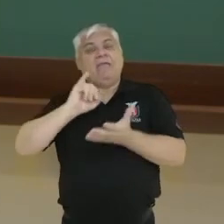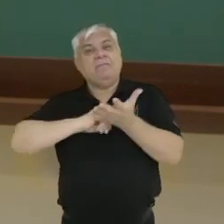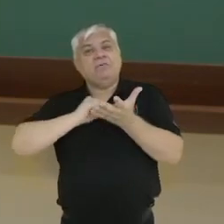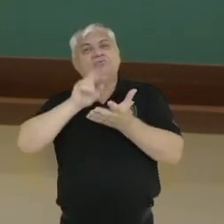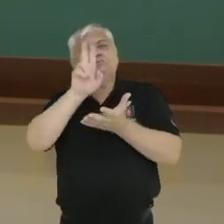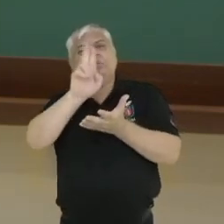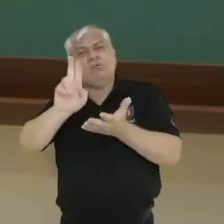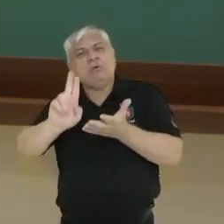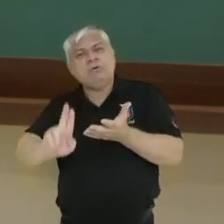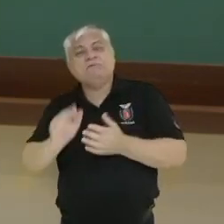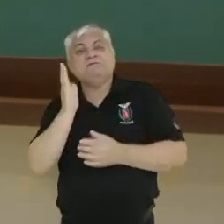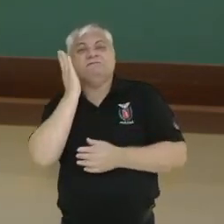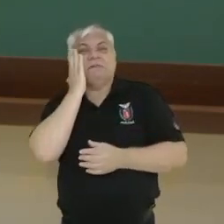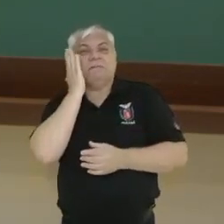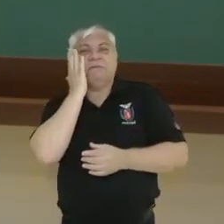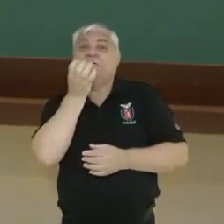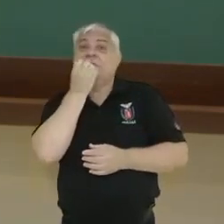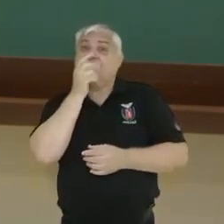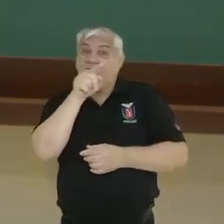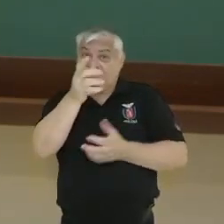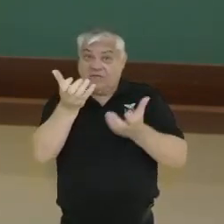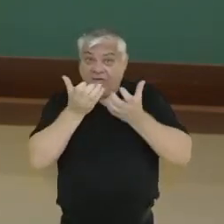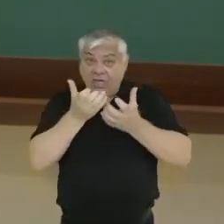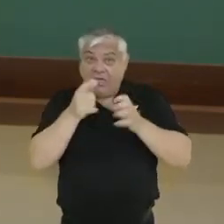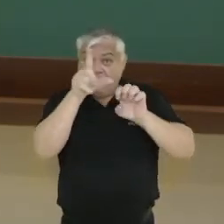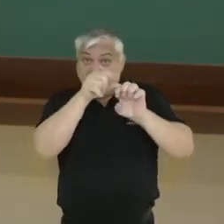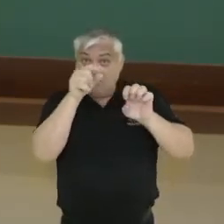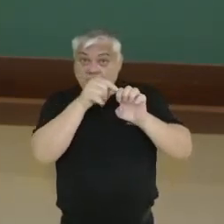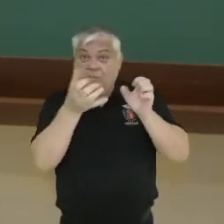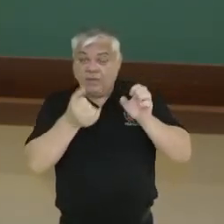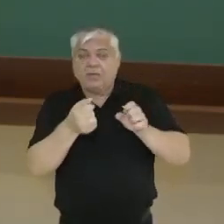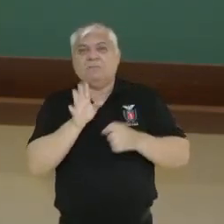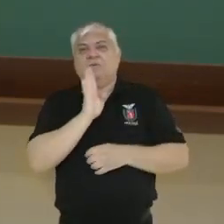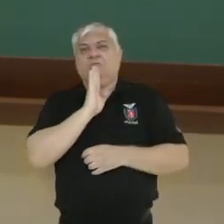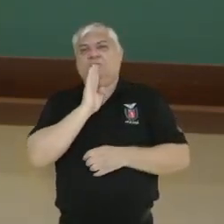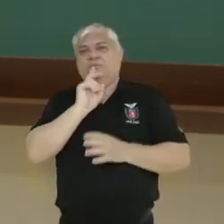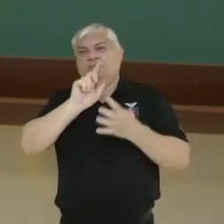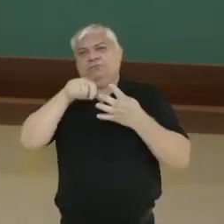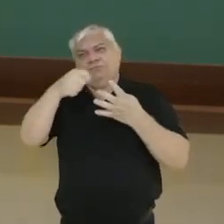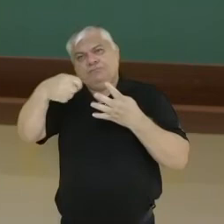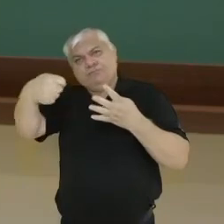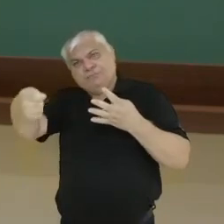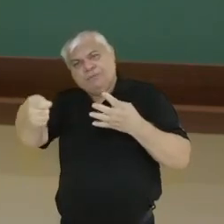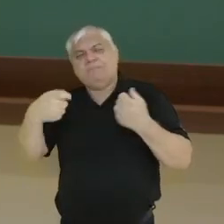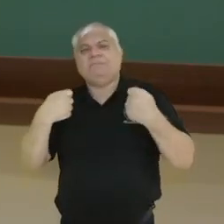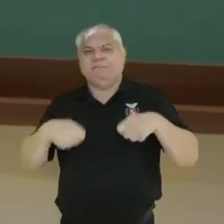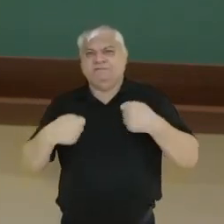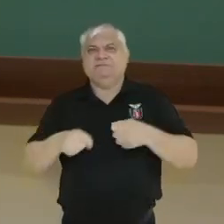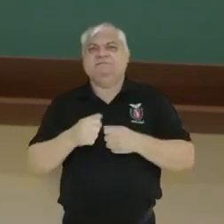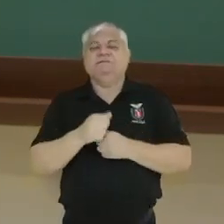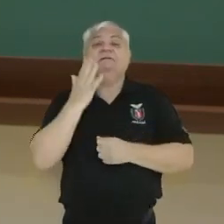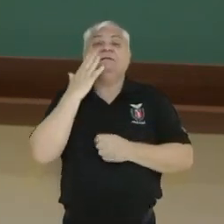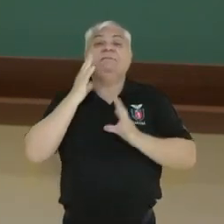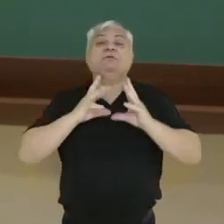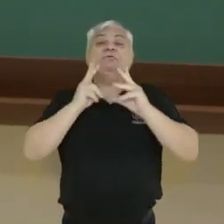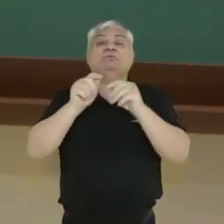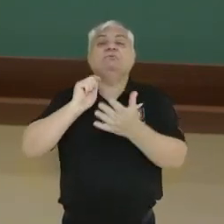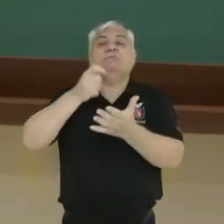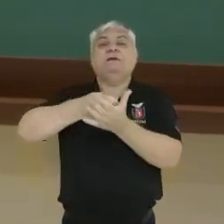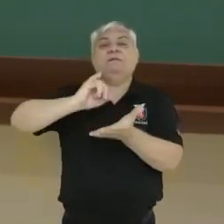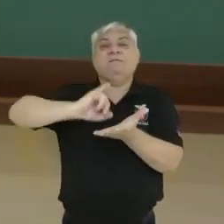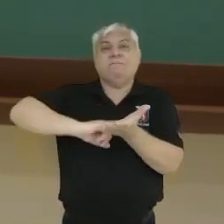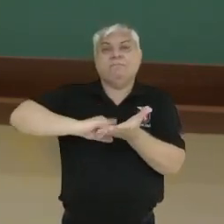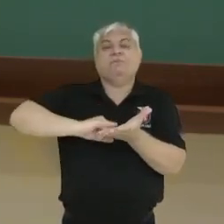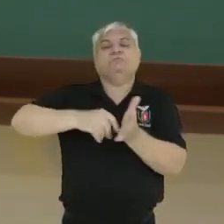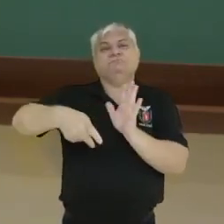saber, principalmente se você está querendo ser empreendedor, precisa conhecer tudo a respeito do seu negócio e os impostos fazem